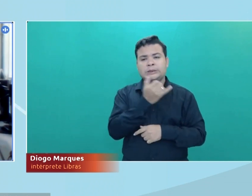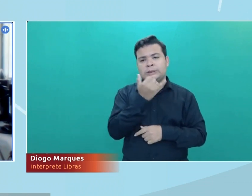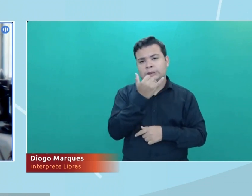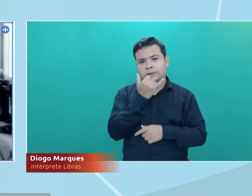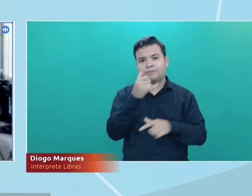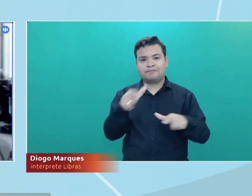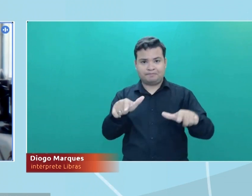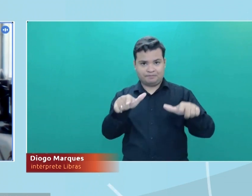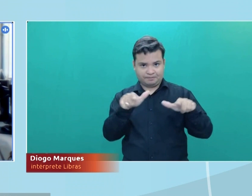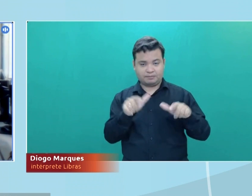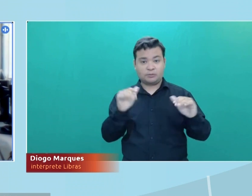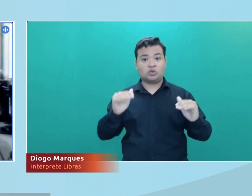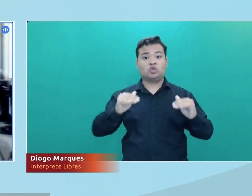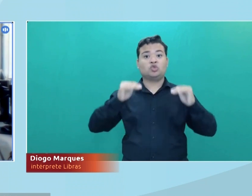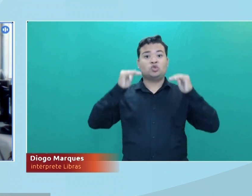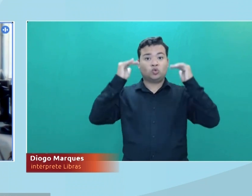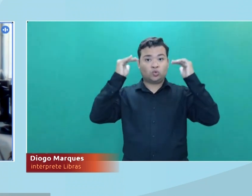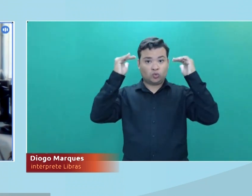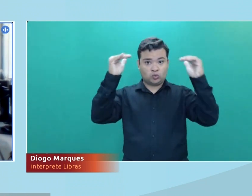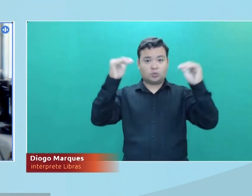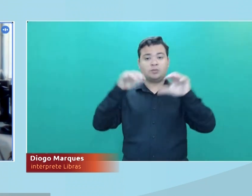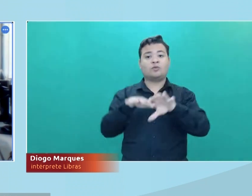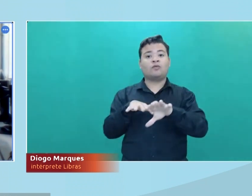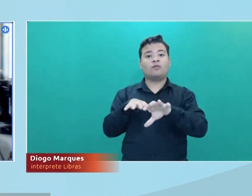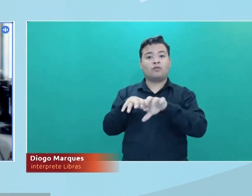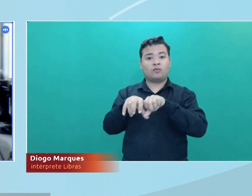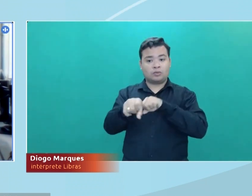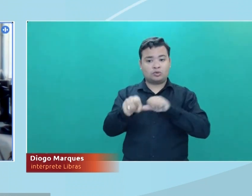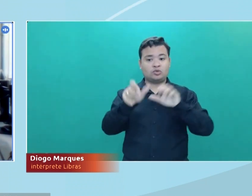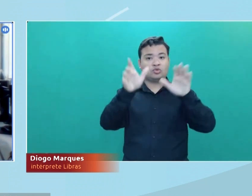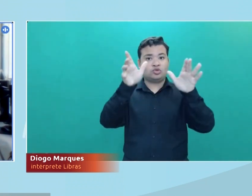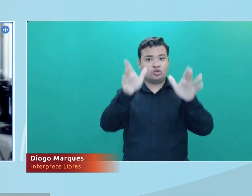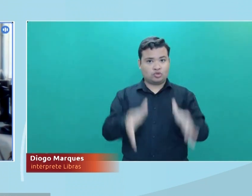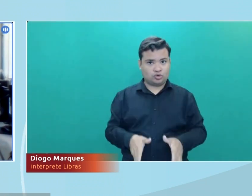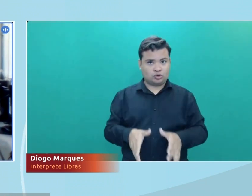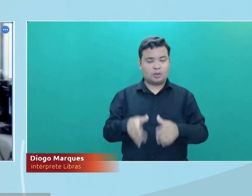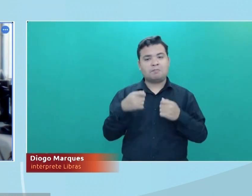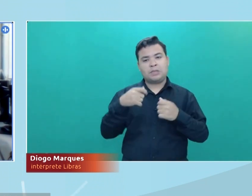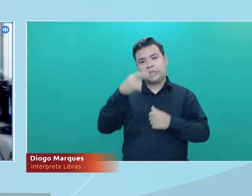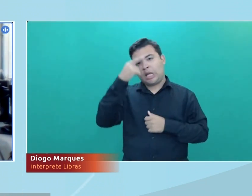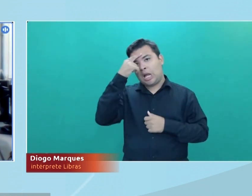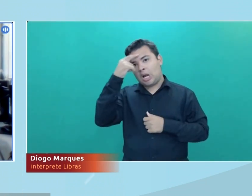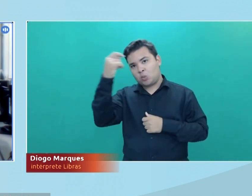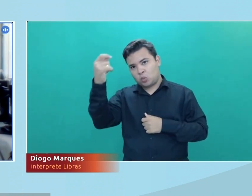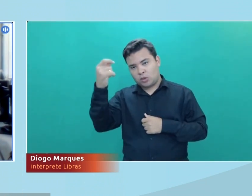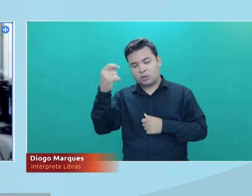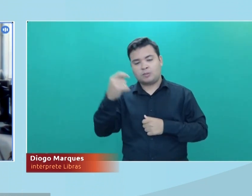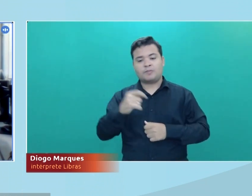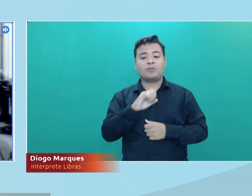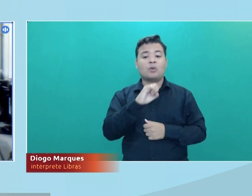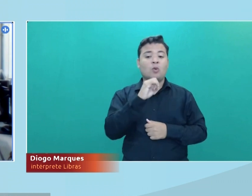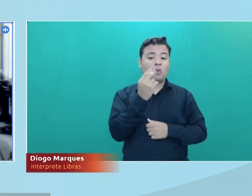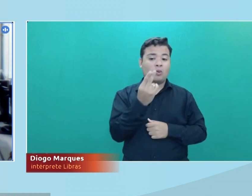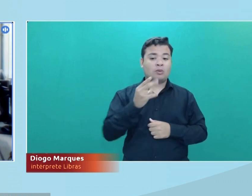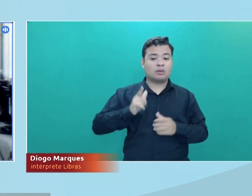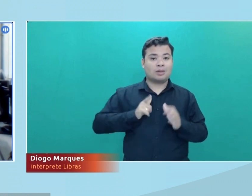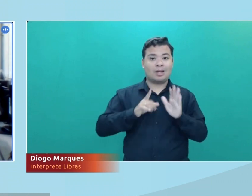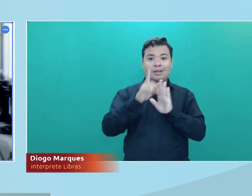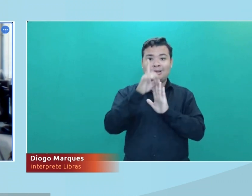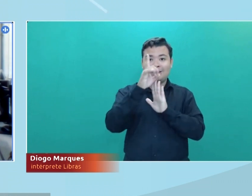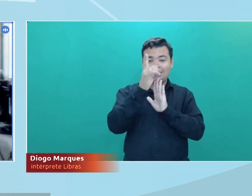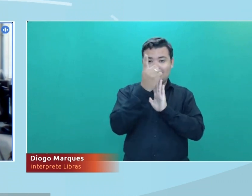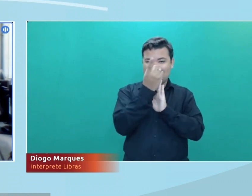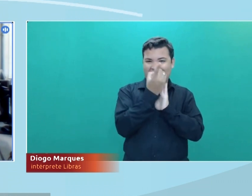ensino superior, ou seja, tenham terminado, um curso de graduação, ou então que tenham uma declaração de colação de